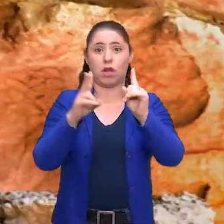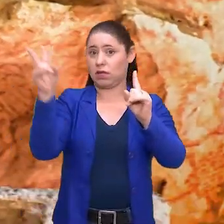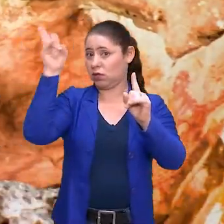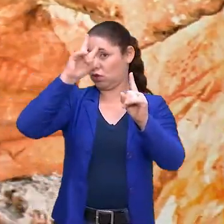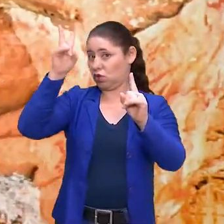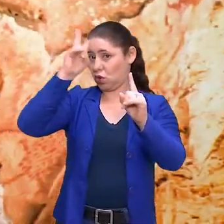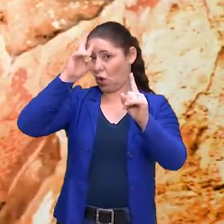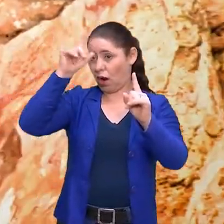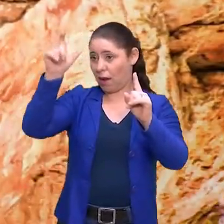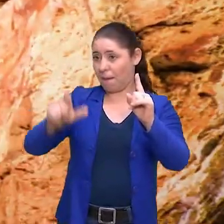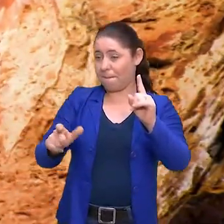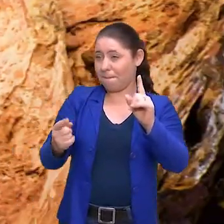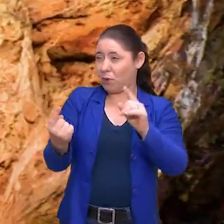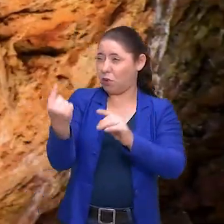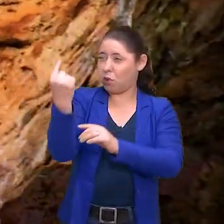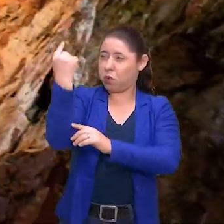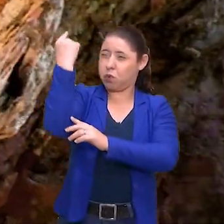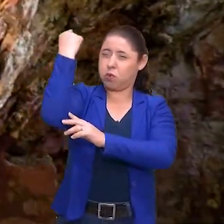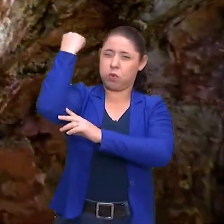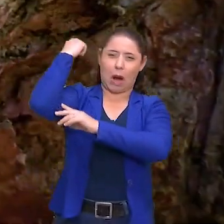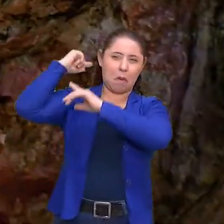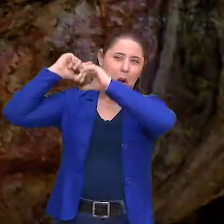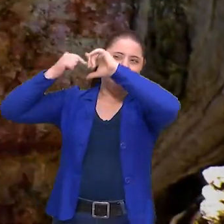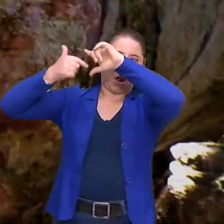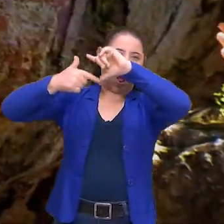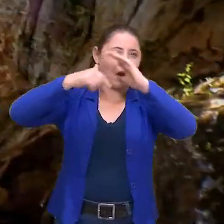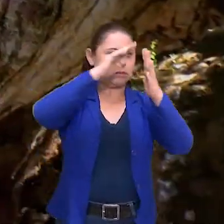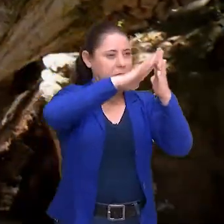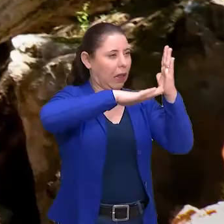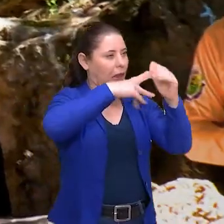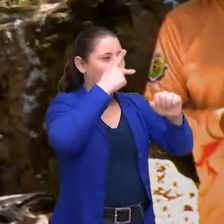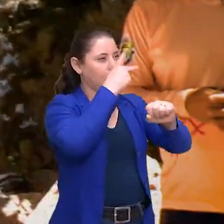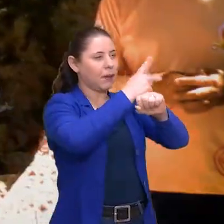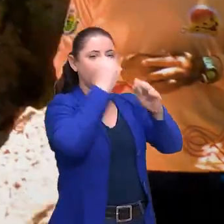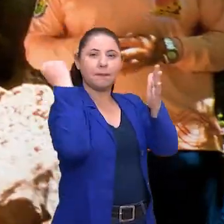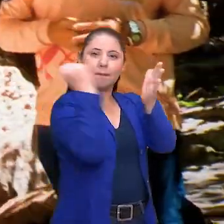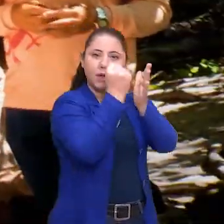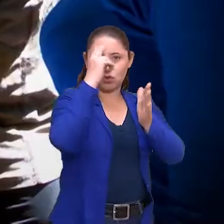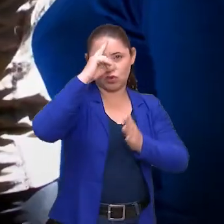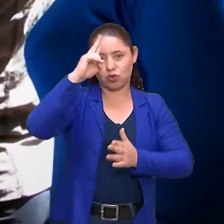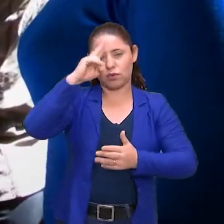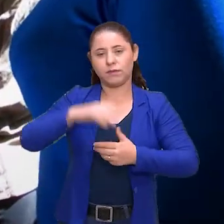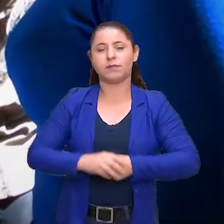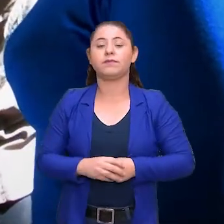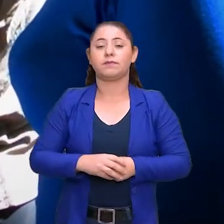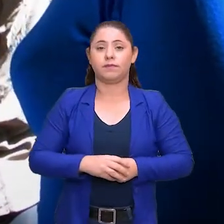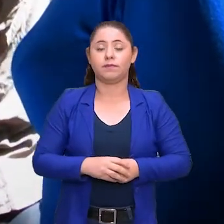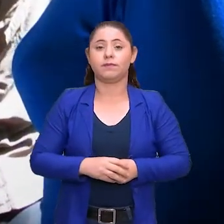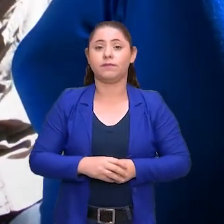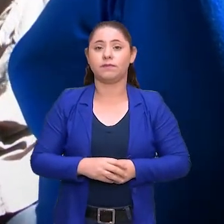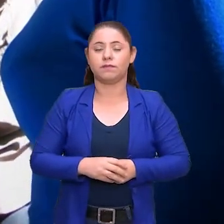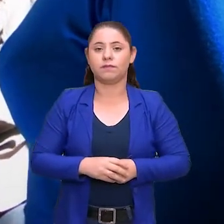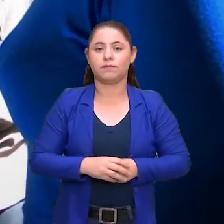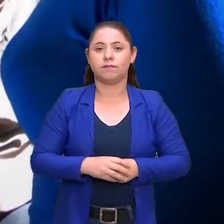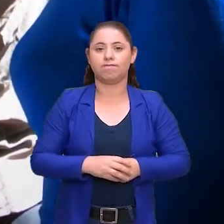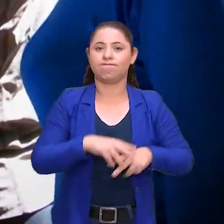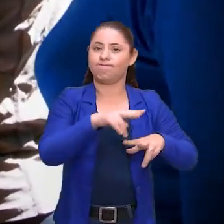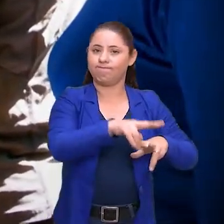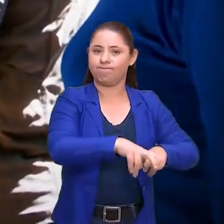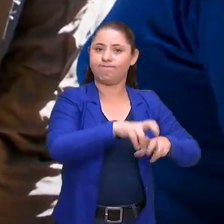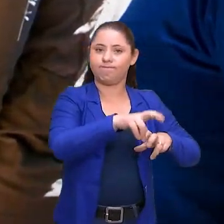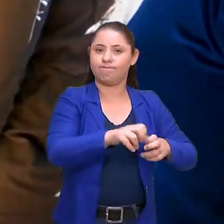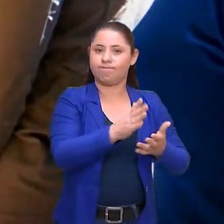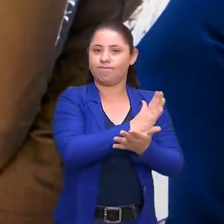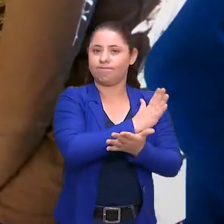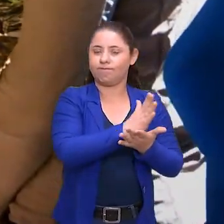nós temos aqui uma história de alguém que passou aqui e deixou sua marca na pedra. Os produtores, que